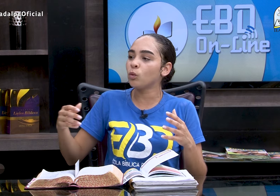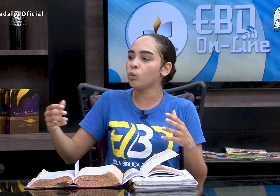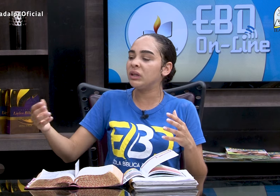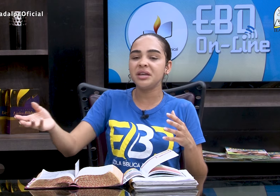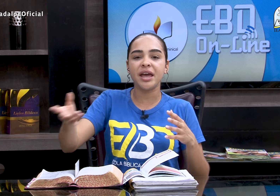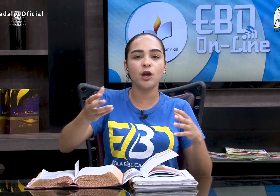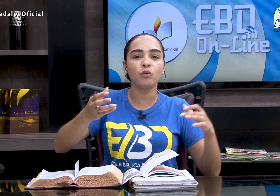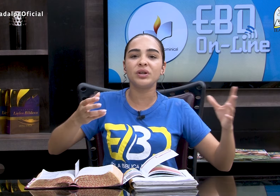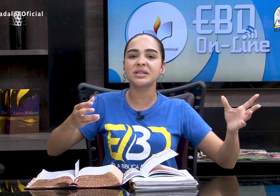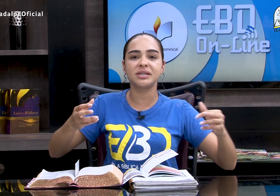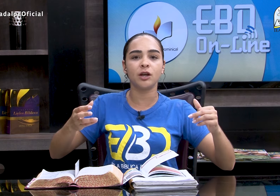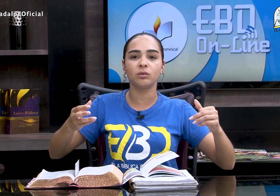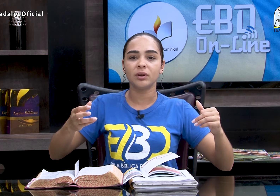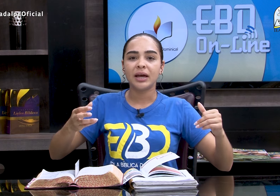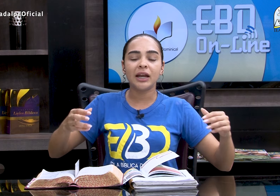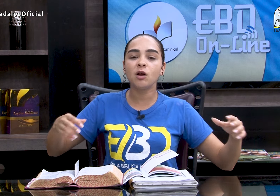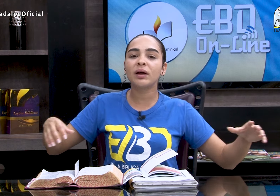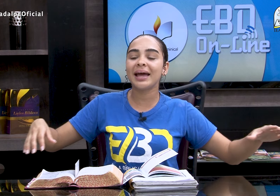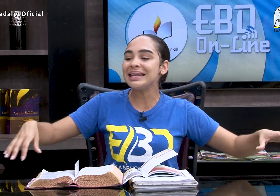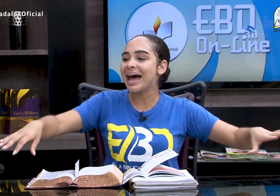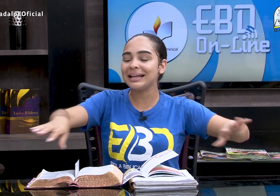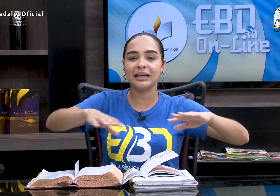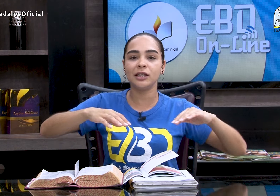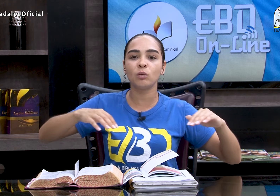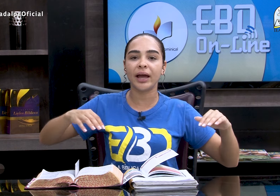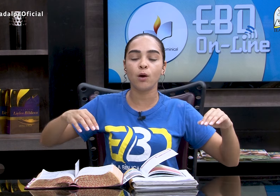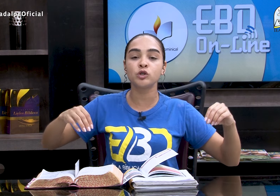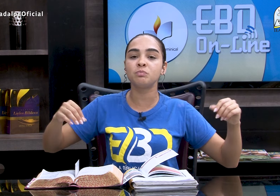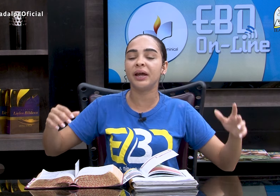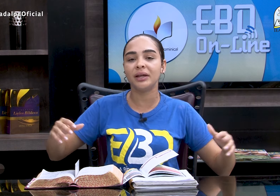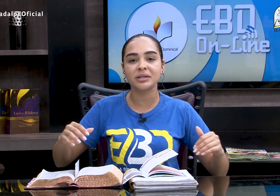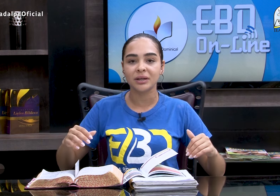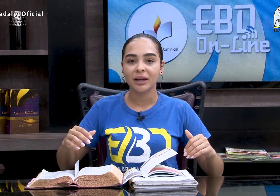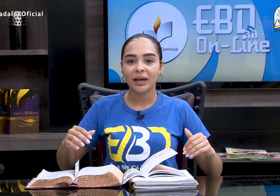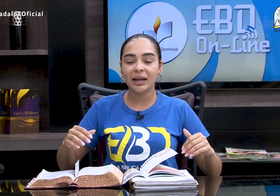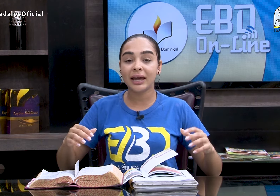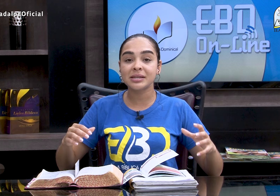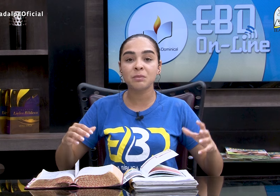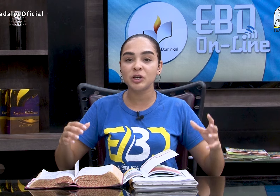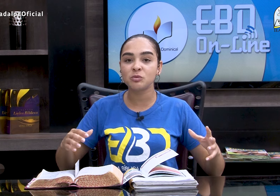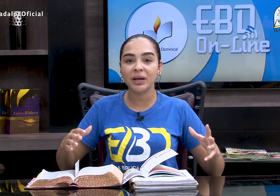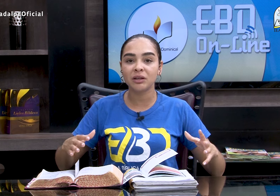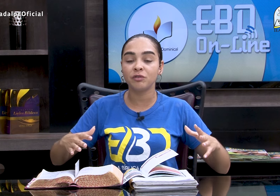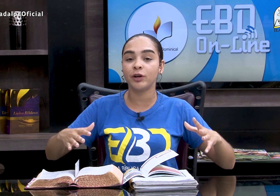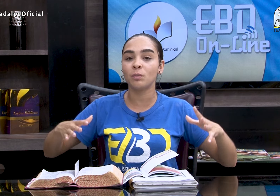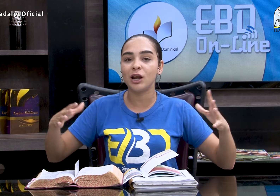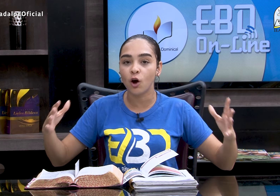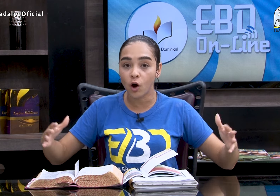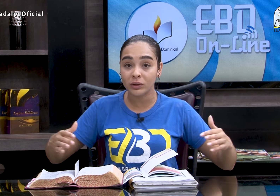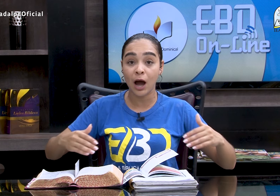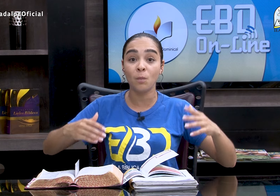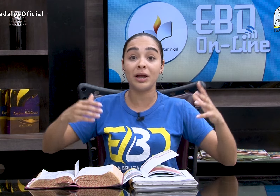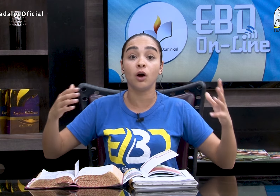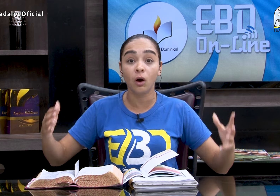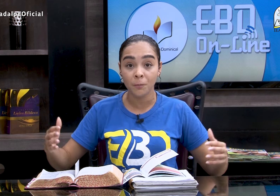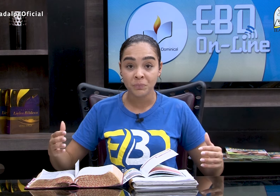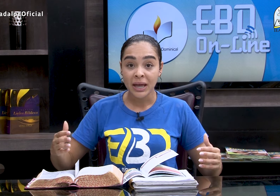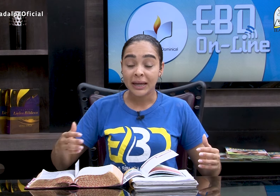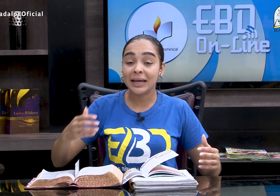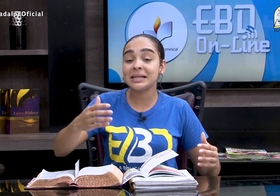querendo dinheiro financeiro ele não quer nada ele não quer os bens ele quer simplesmente viver o melhor dar o